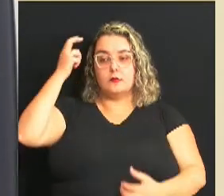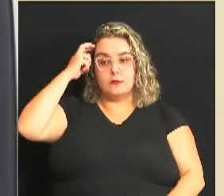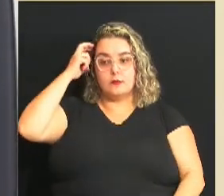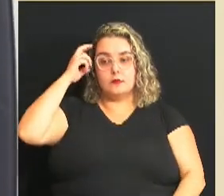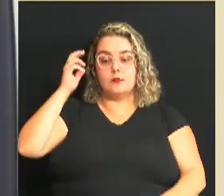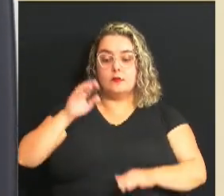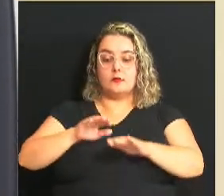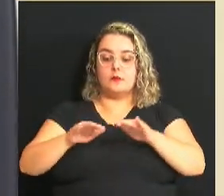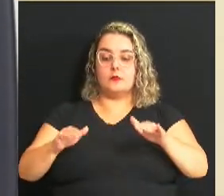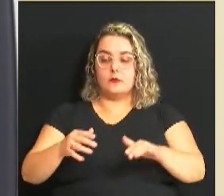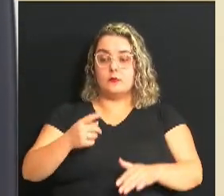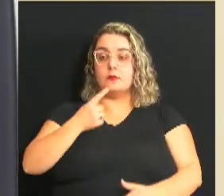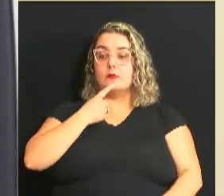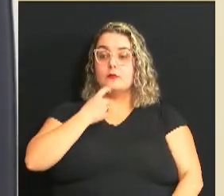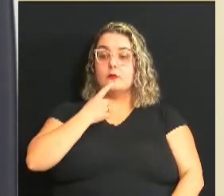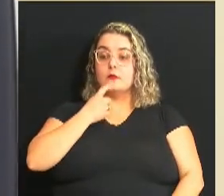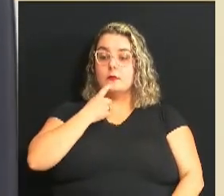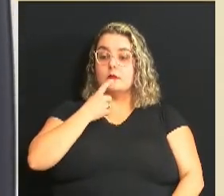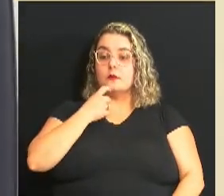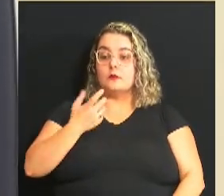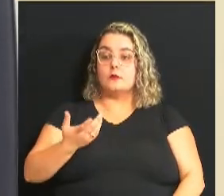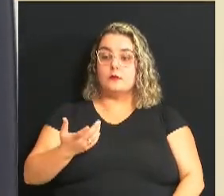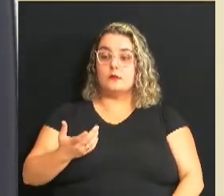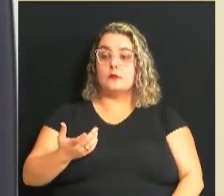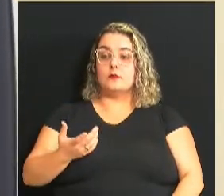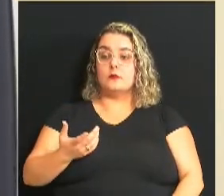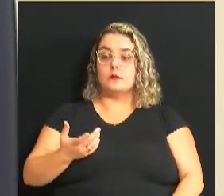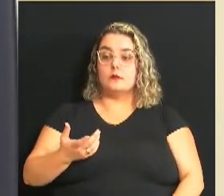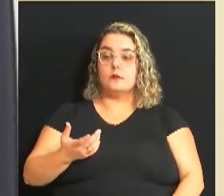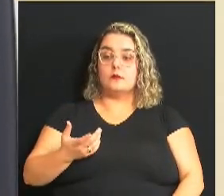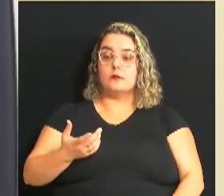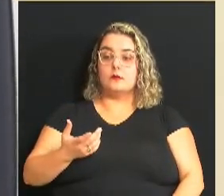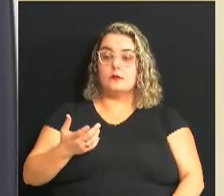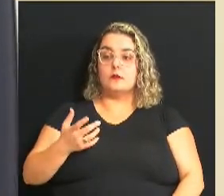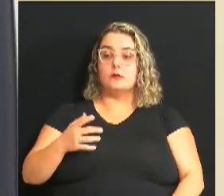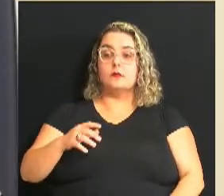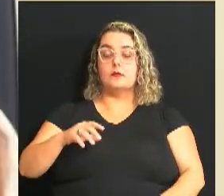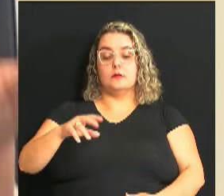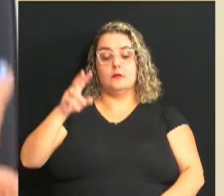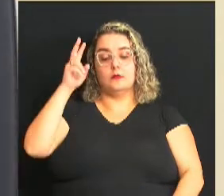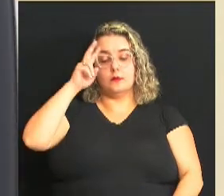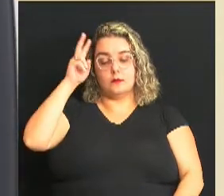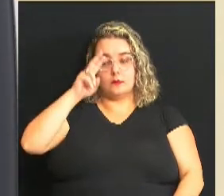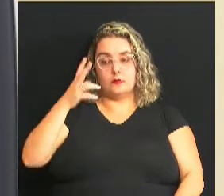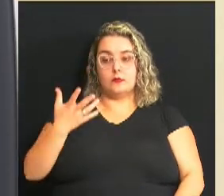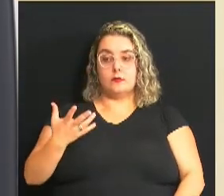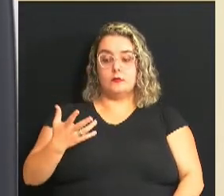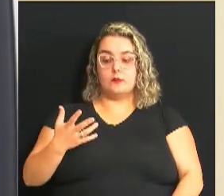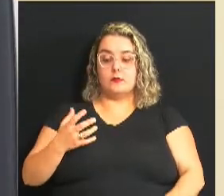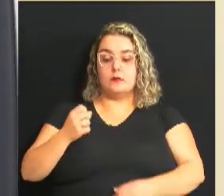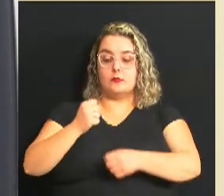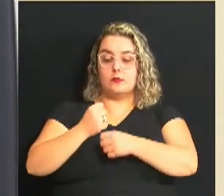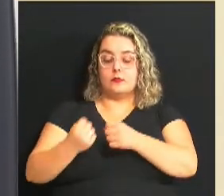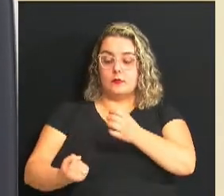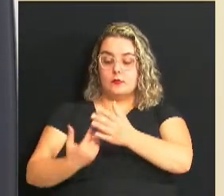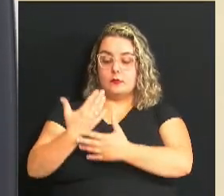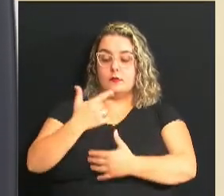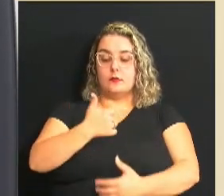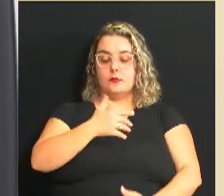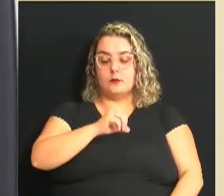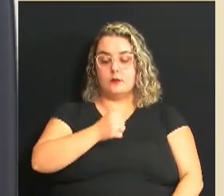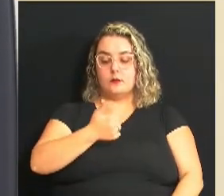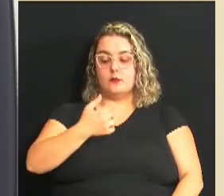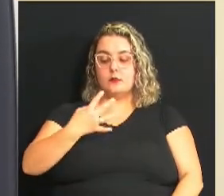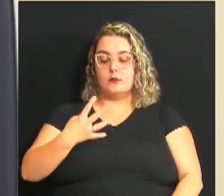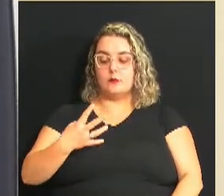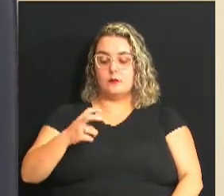Vermelho. Trouxemos o escritório de arquitetura que desenvolveu lá em 2015 o projeto,